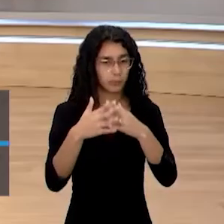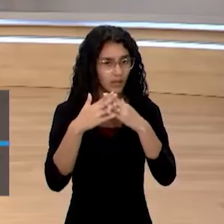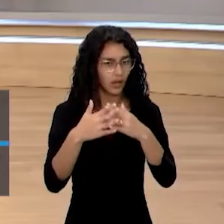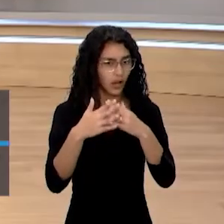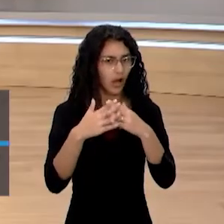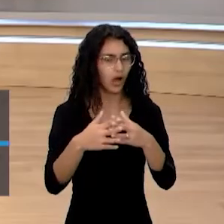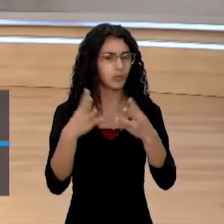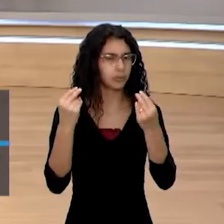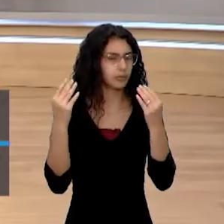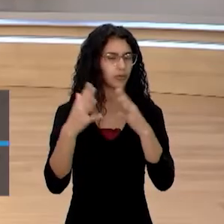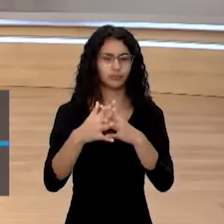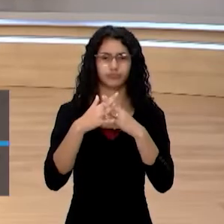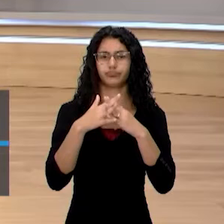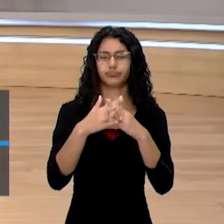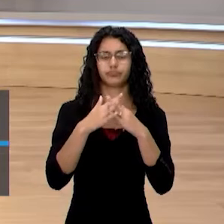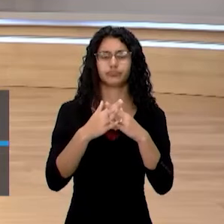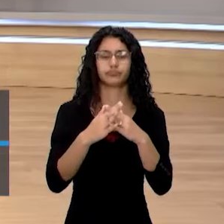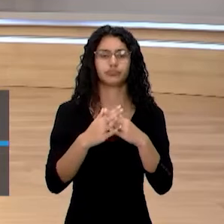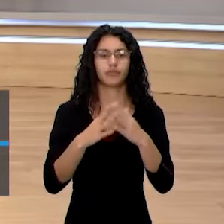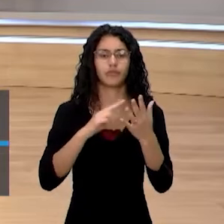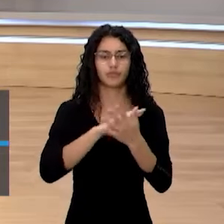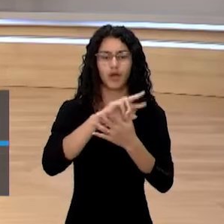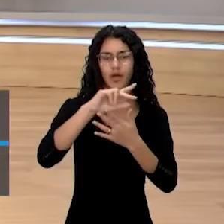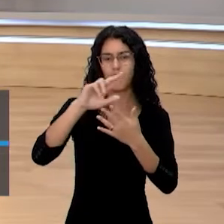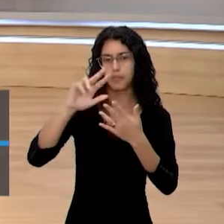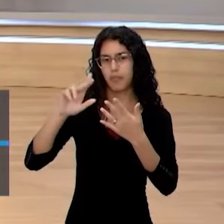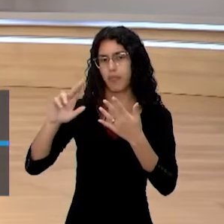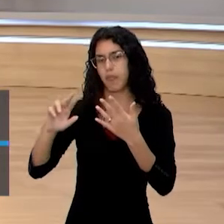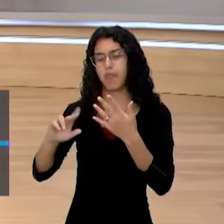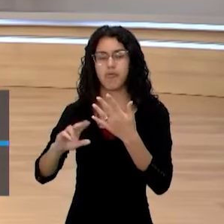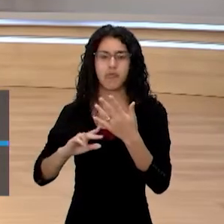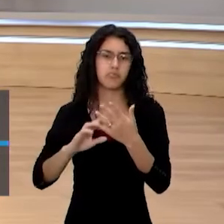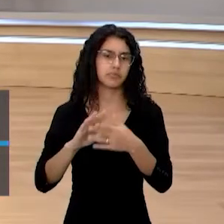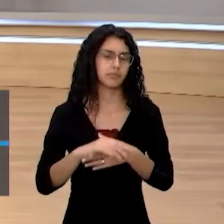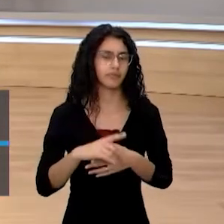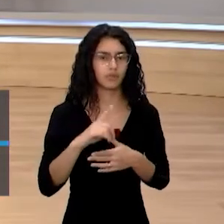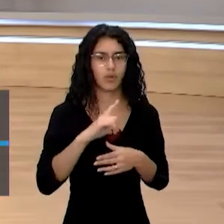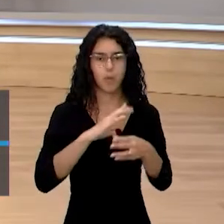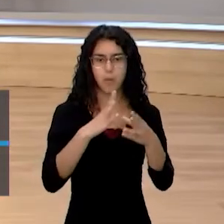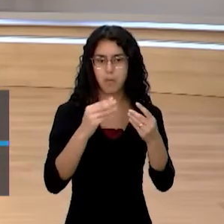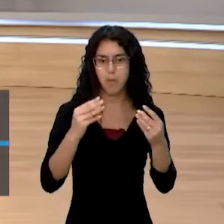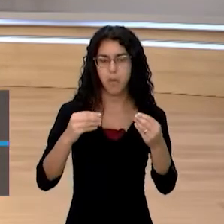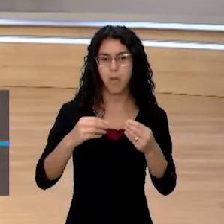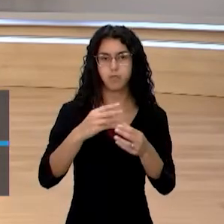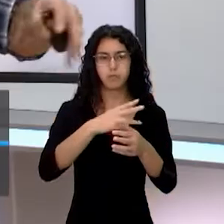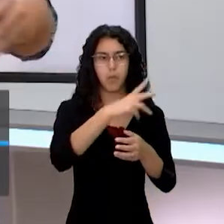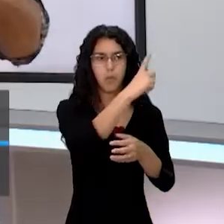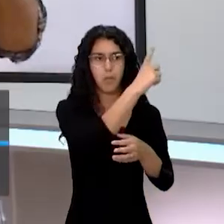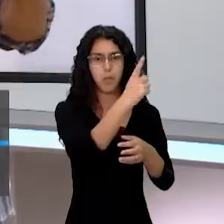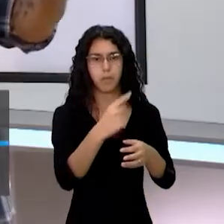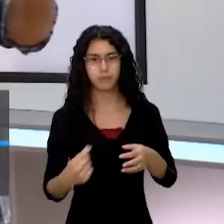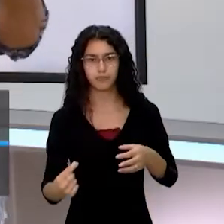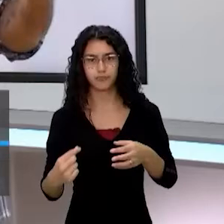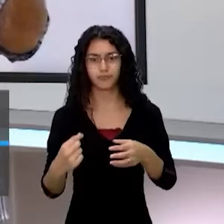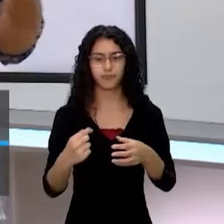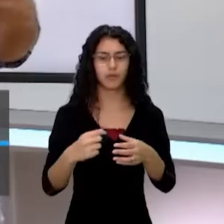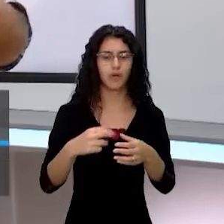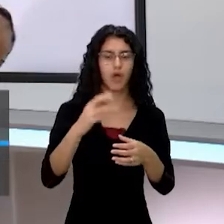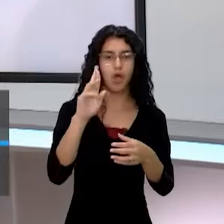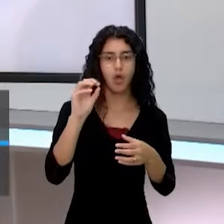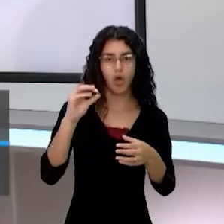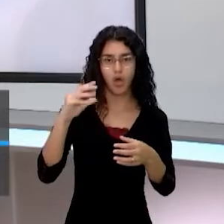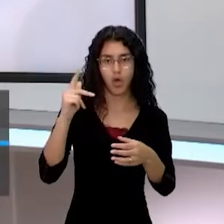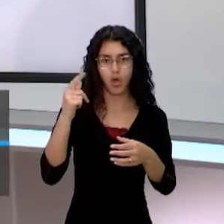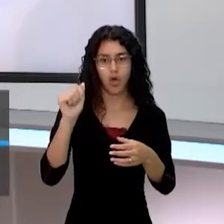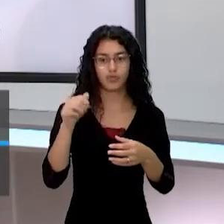muito turbulenta, radiação e assim por diante, partículas, tinha muita meteoro, muitas rochas, o impacto